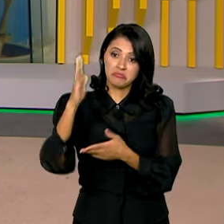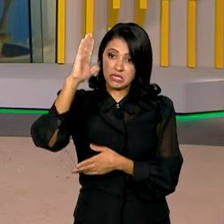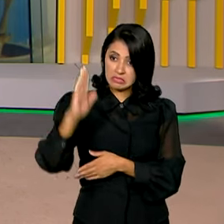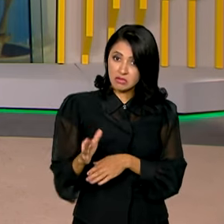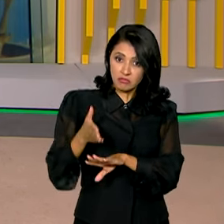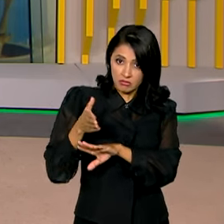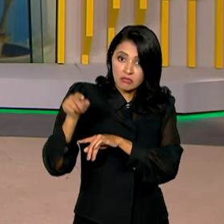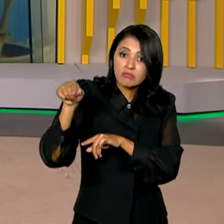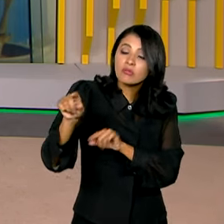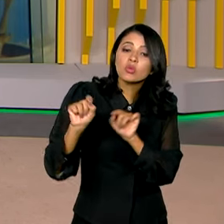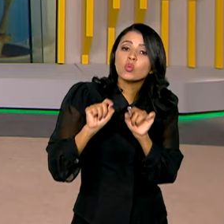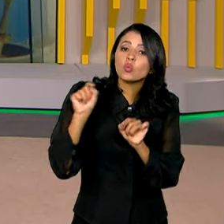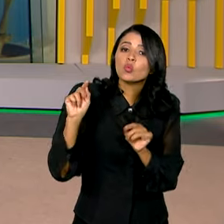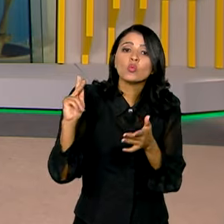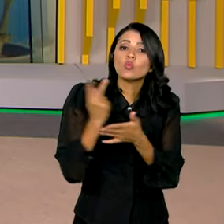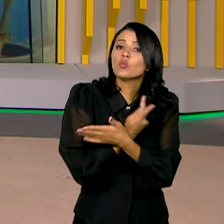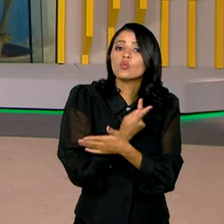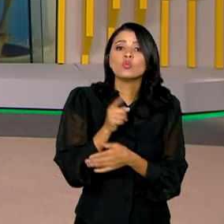está acontecendo?